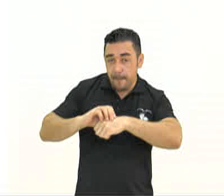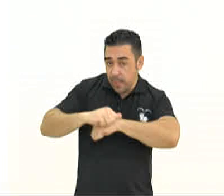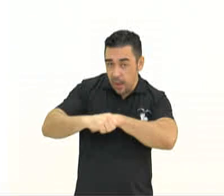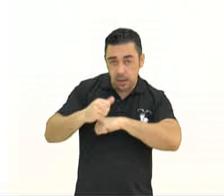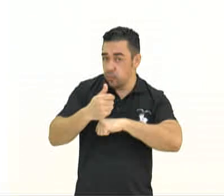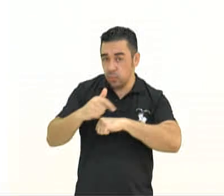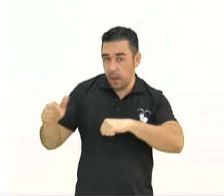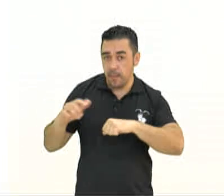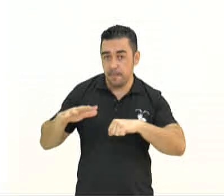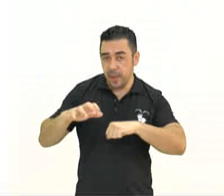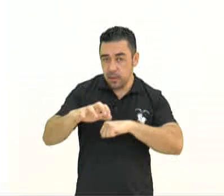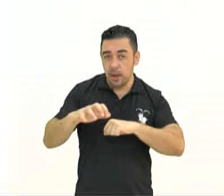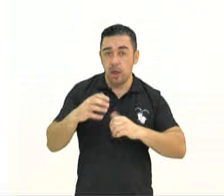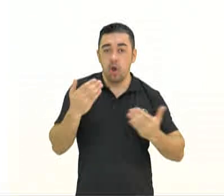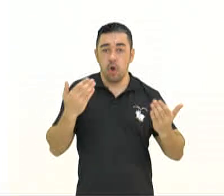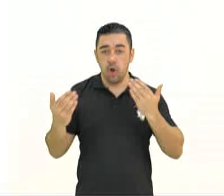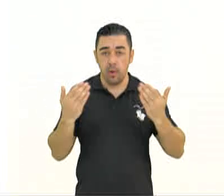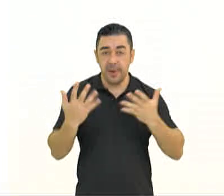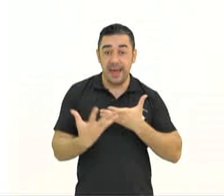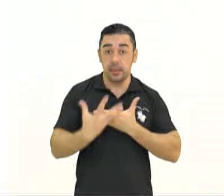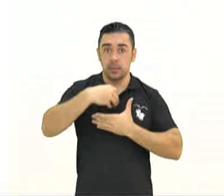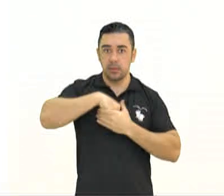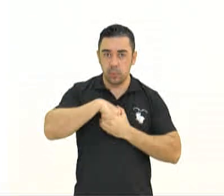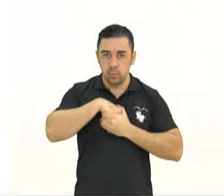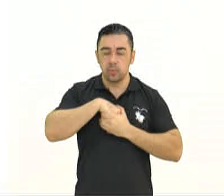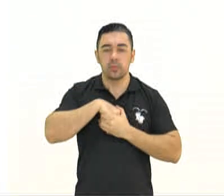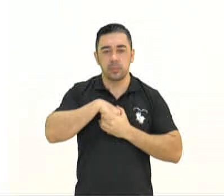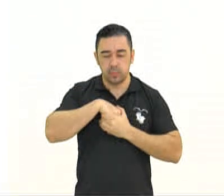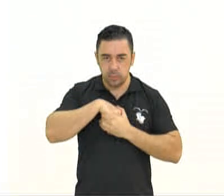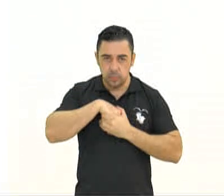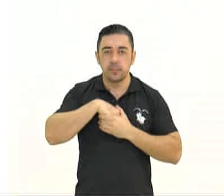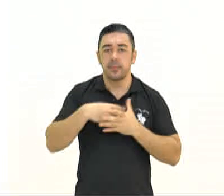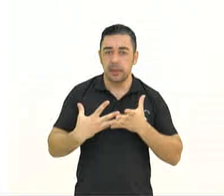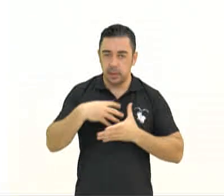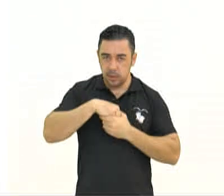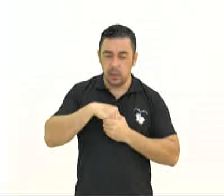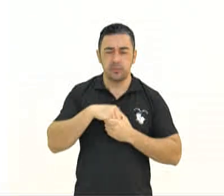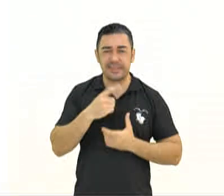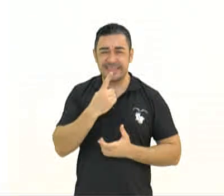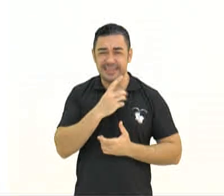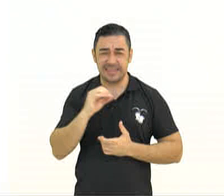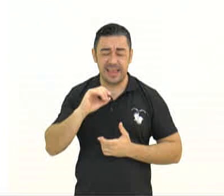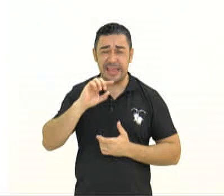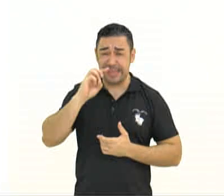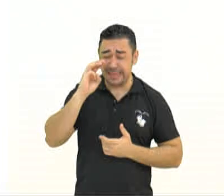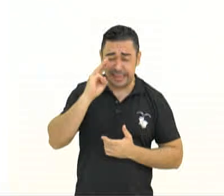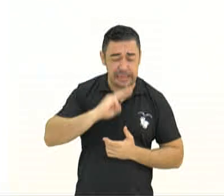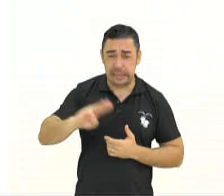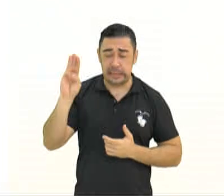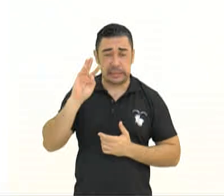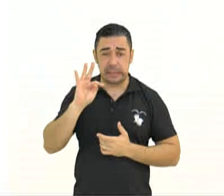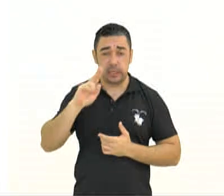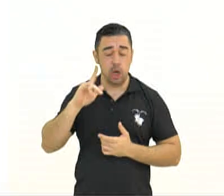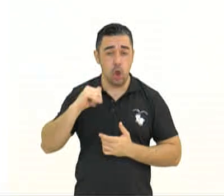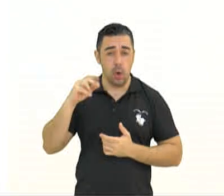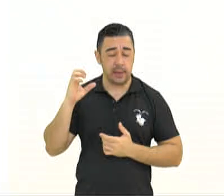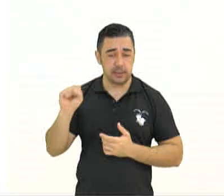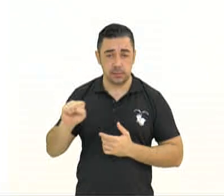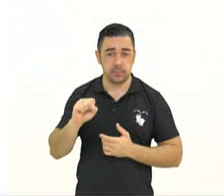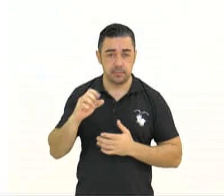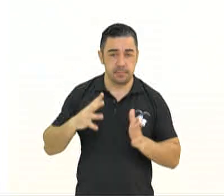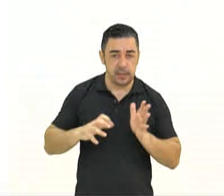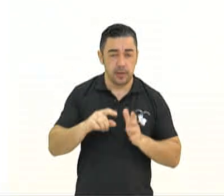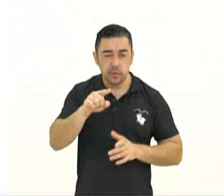bactérias assim, comparada com a parte de dentro, ela que abriga mais de 100 trilhões de bactérias. Da próxima vez que se olhar no